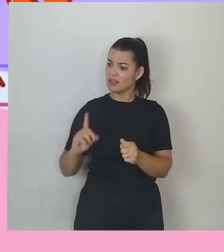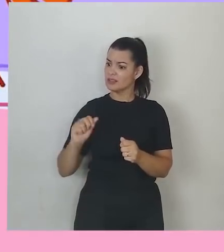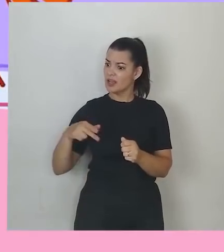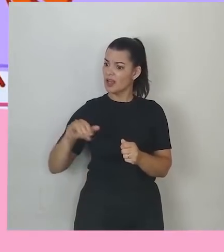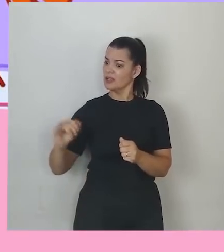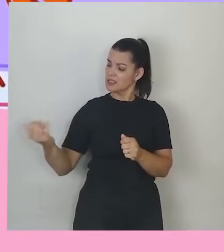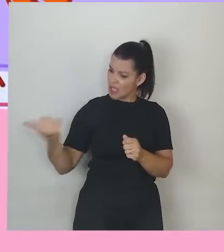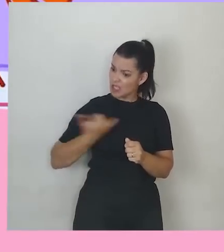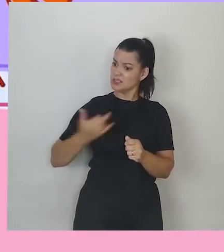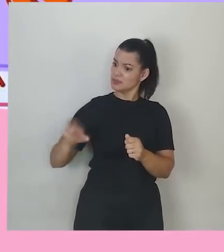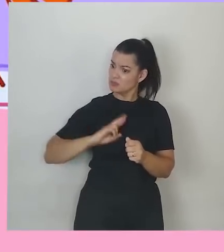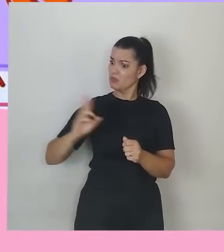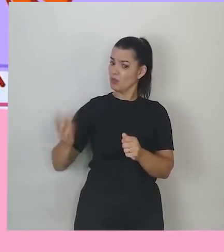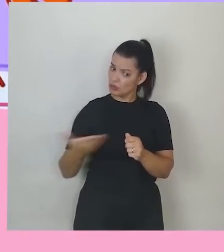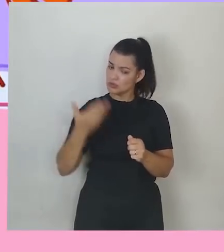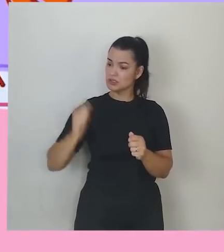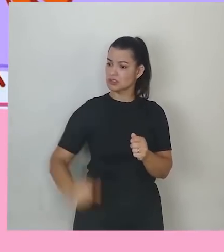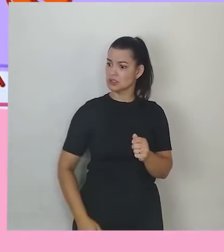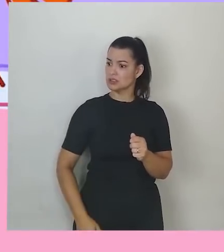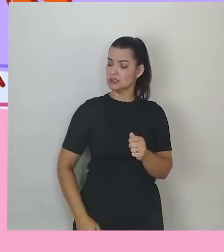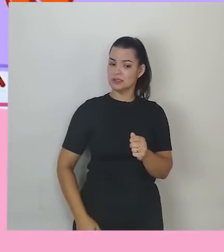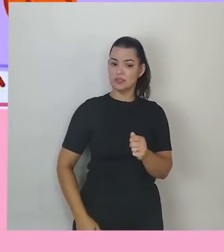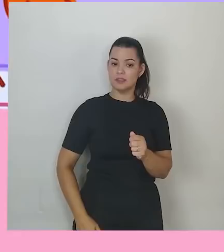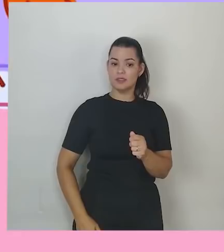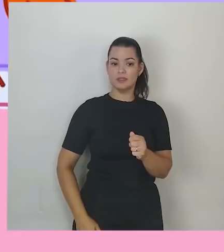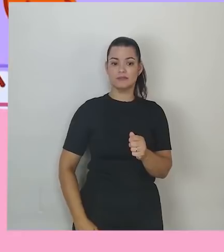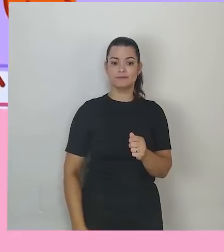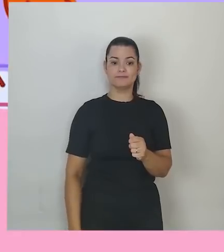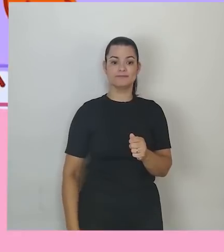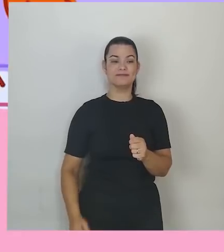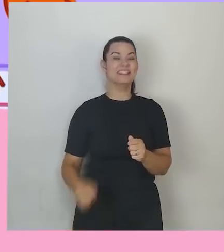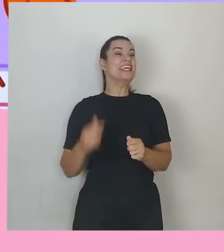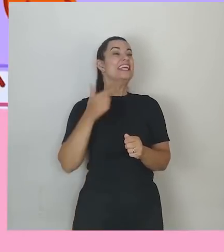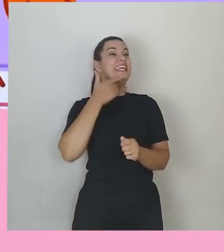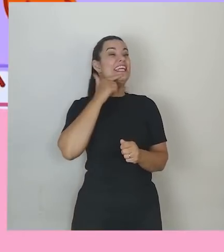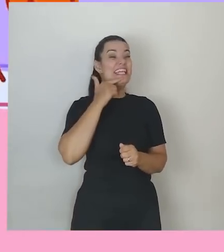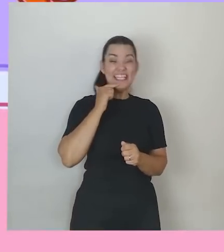Vai, Dani. Responde para a Lisa.